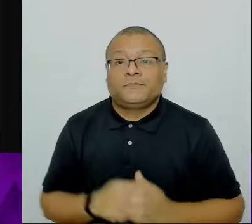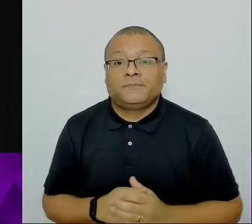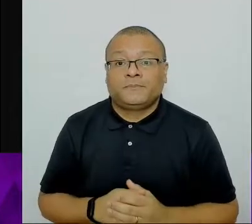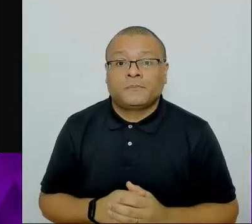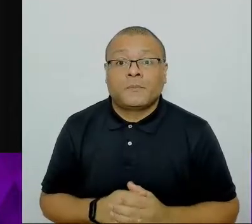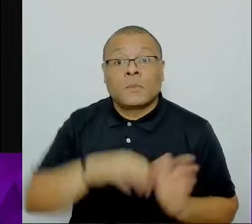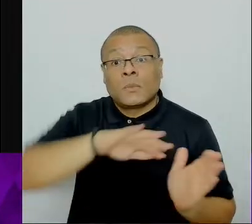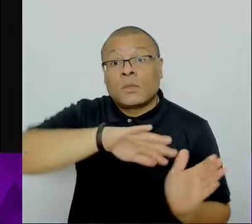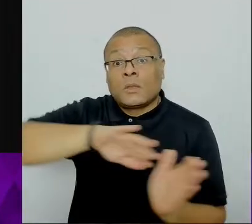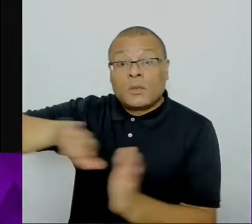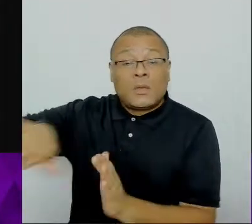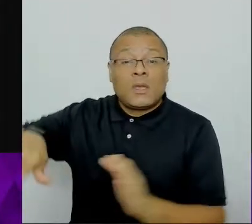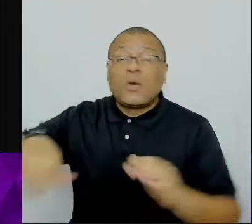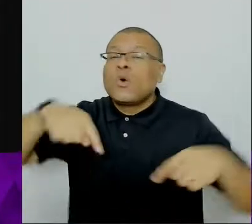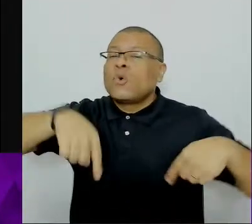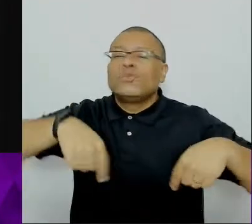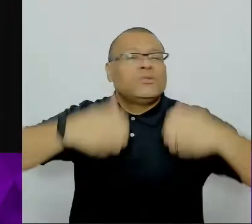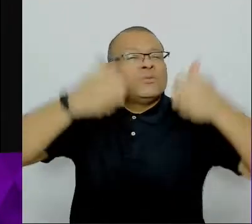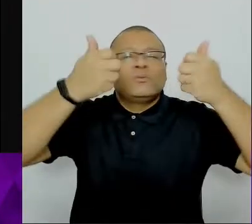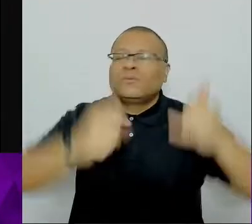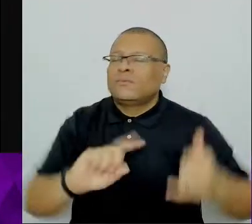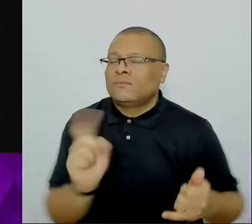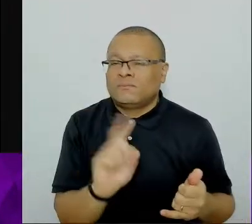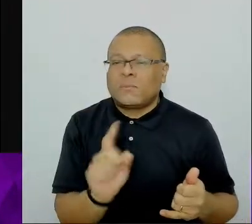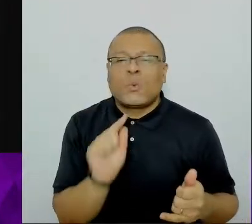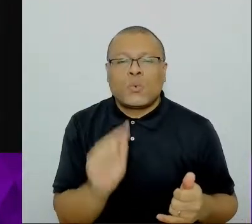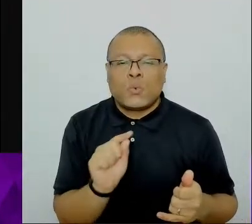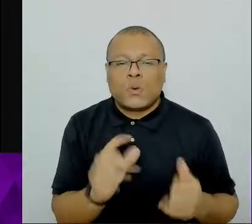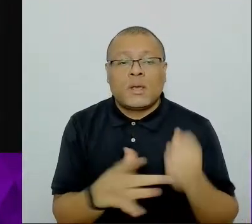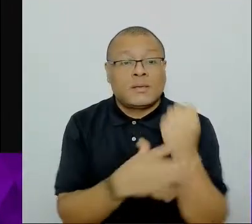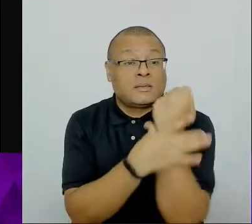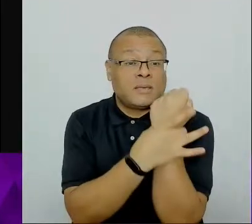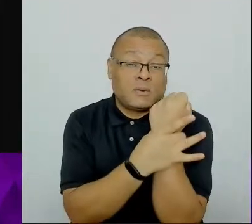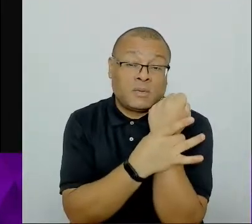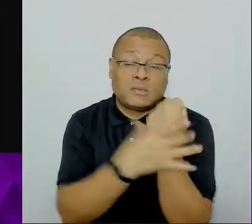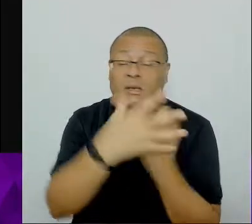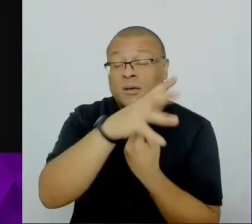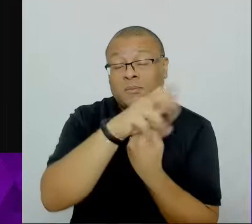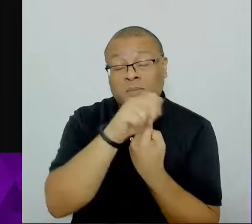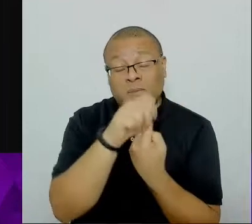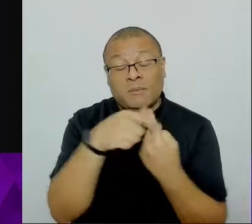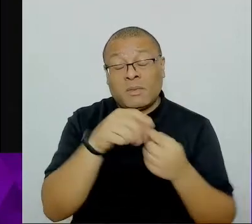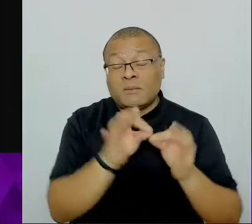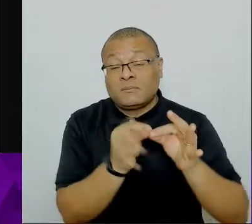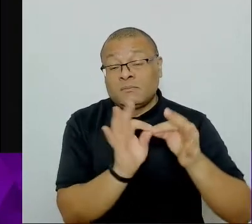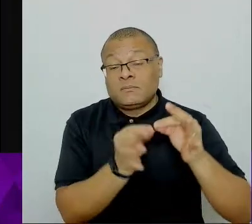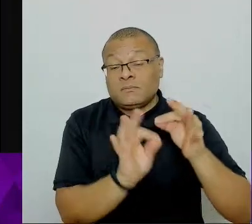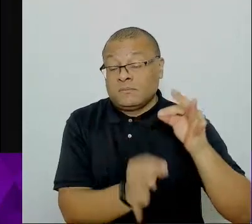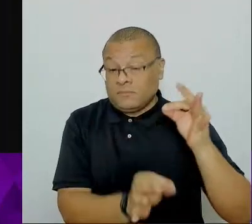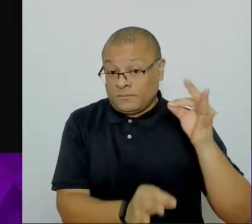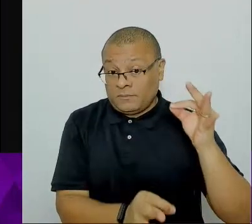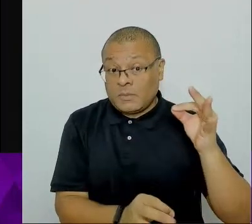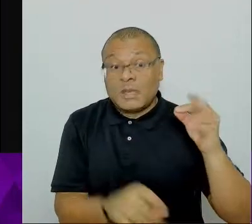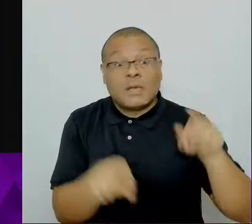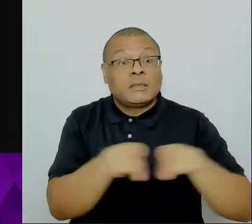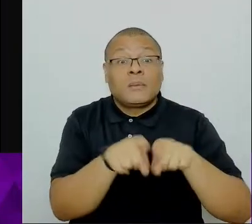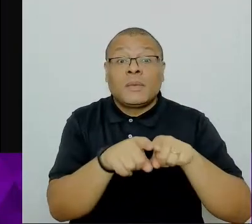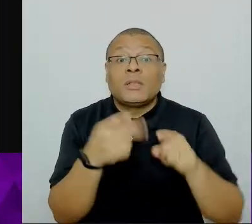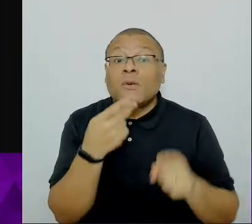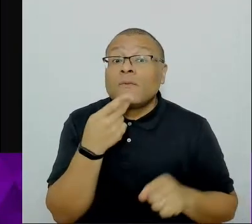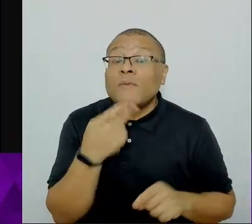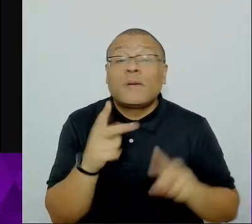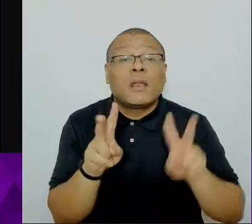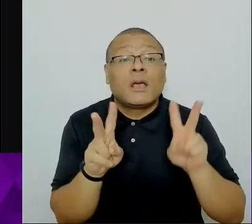que a gente não vai falar hoje, né? A gente não vai falar sobre segurança de APIs, porque é um assunto muito extenso. A gente também não vai entrar muito a